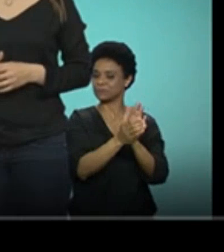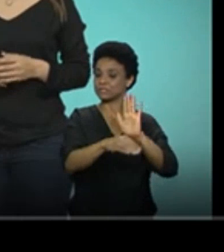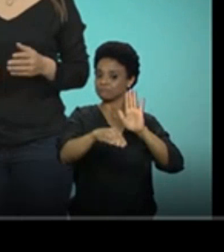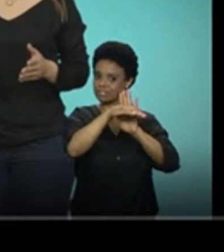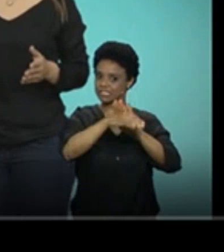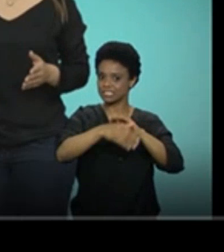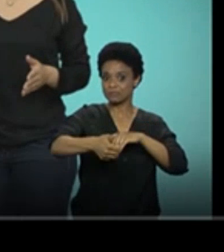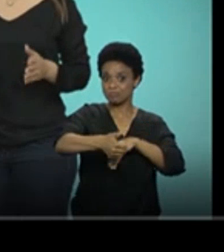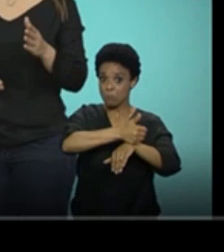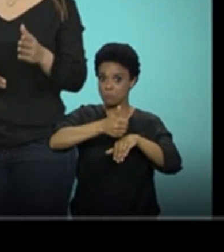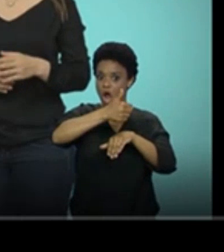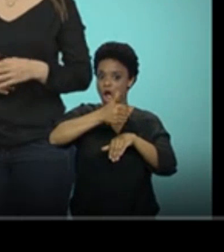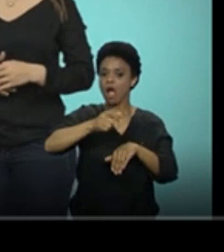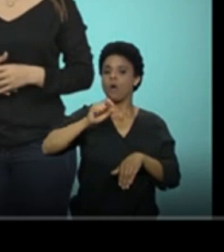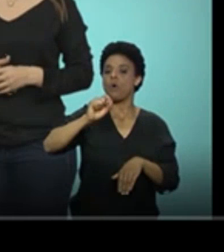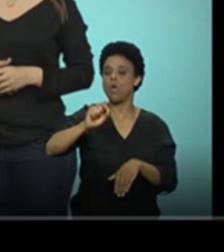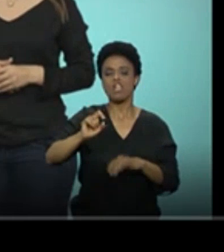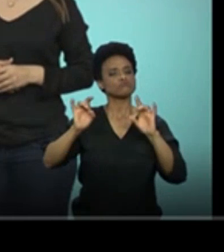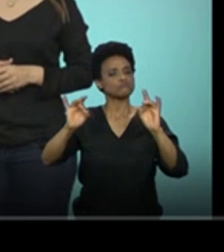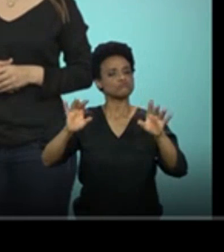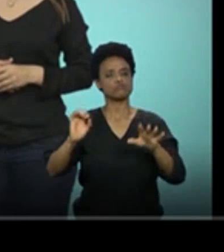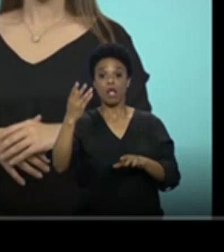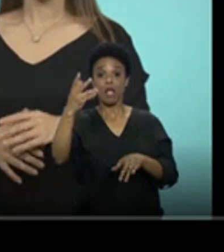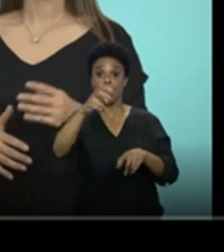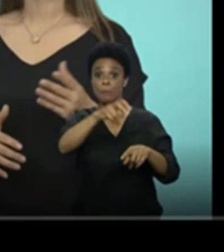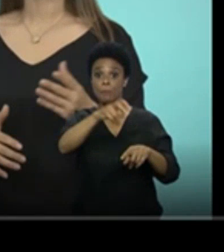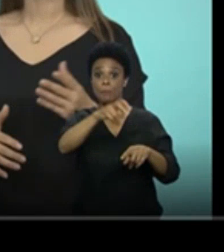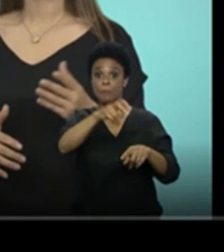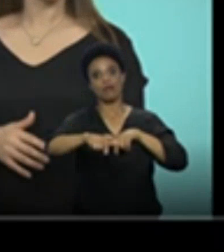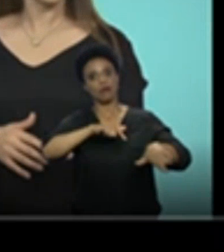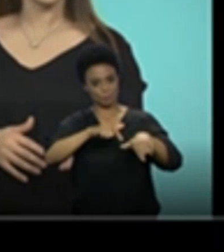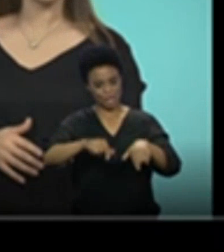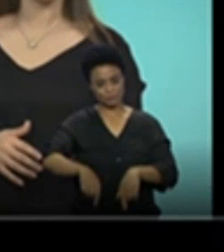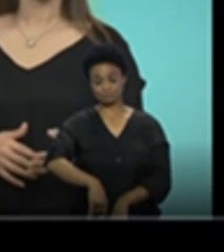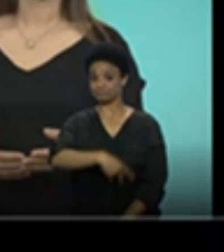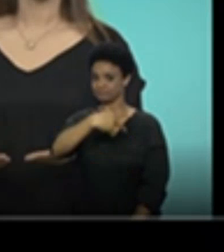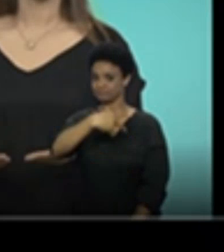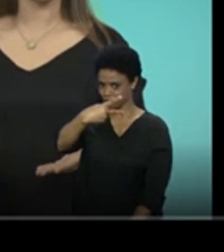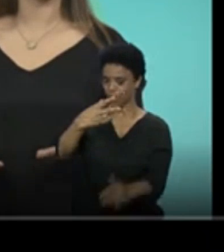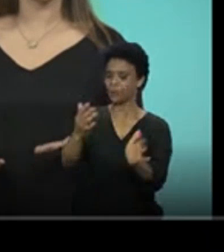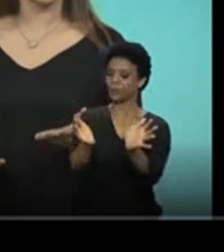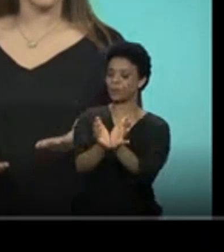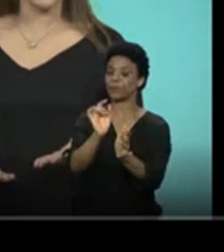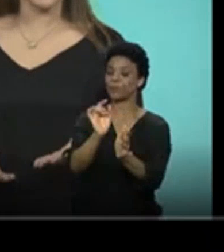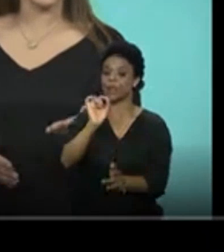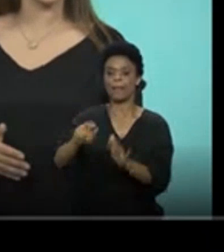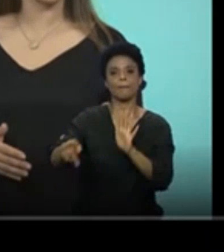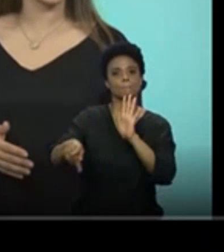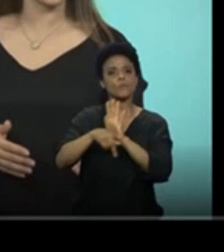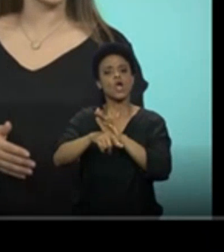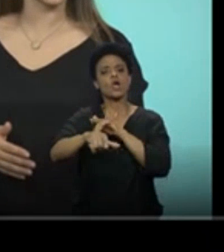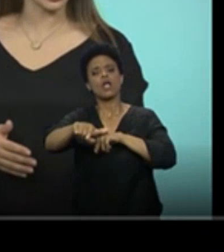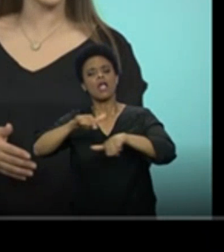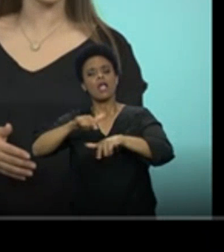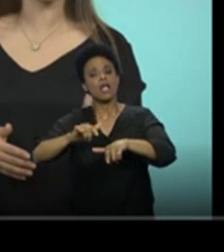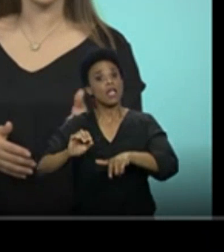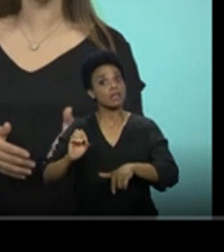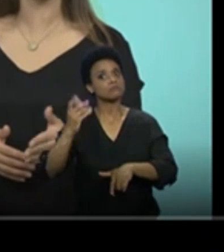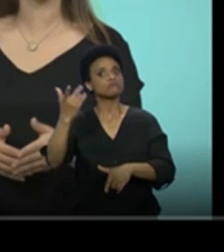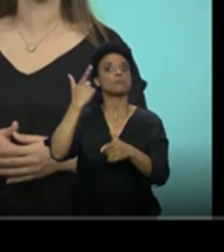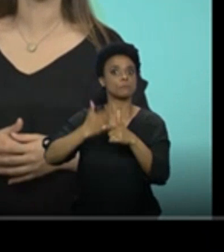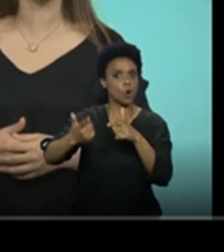doenças profissionais aquelas que ocorrem somente por causa do trabalho. As doenças do grupo 2 são aquelas em que o trabalho pode ser um fator